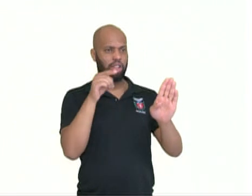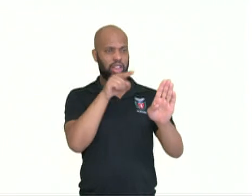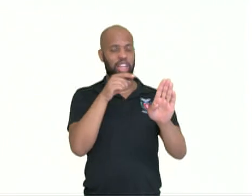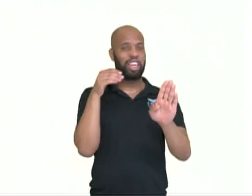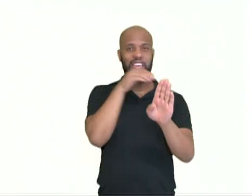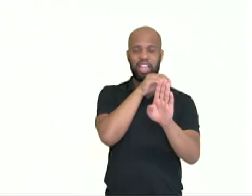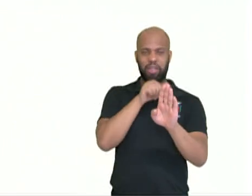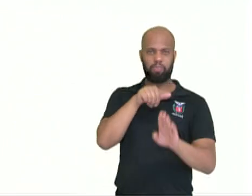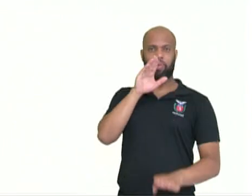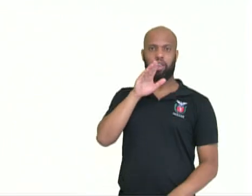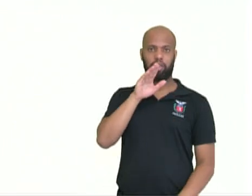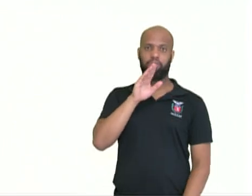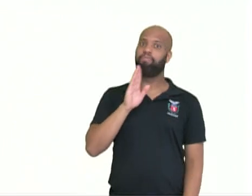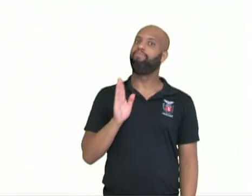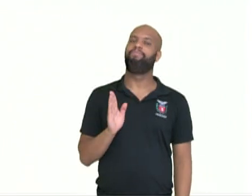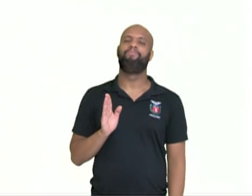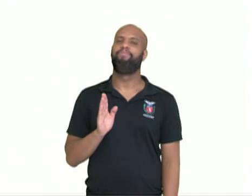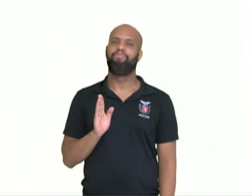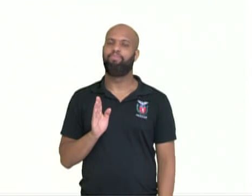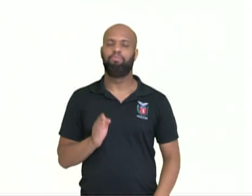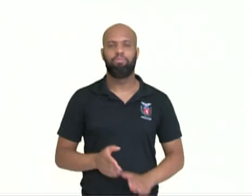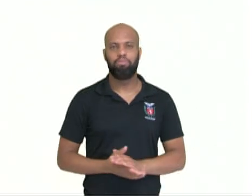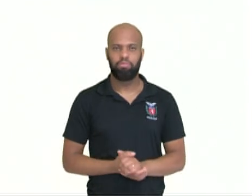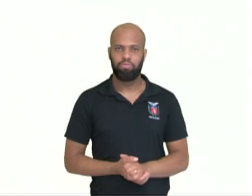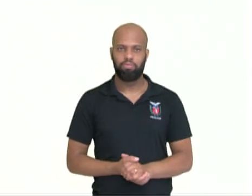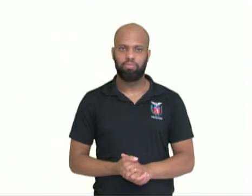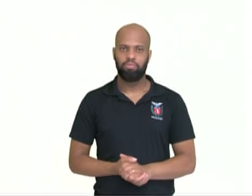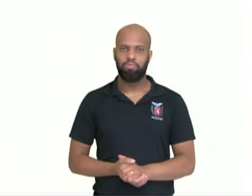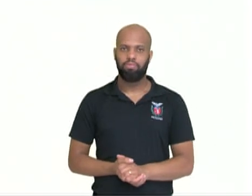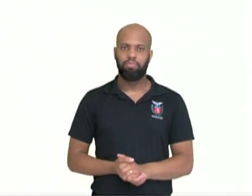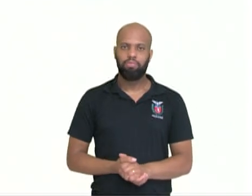A não ser que tenha uma fonte térmica na porta.